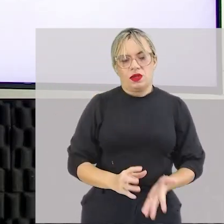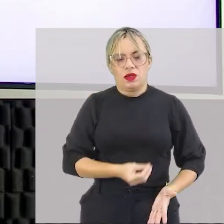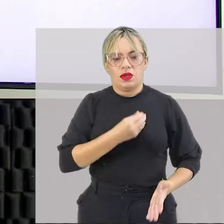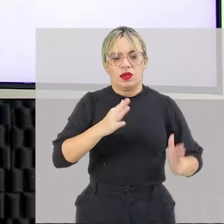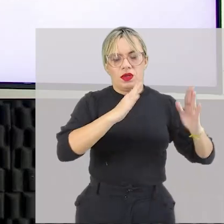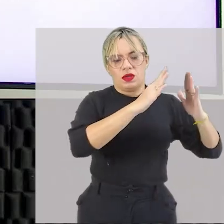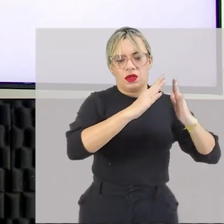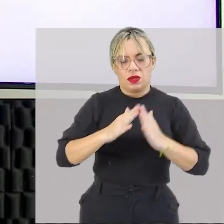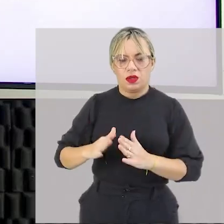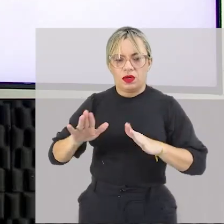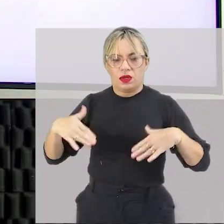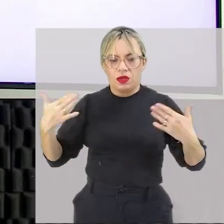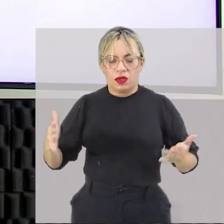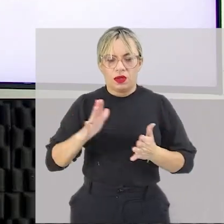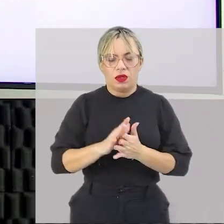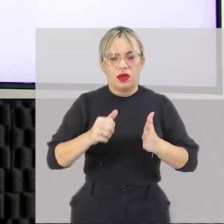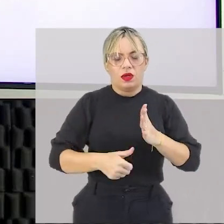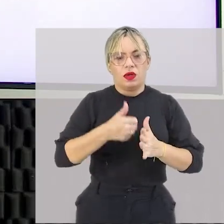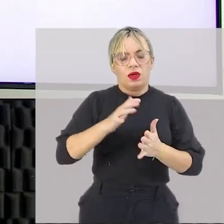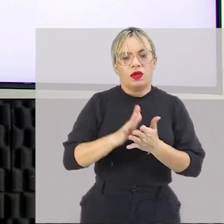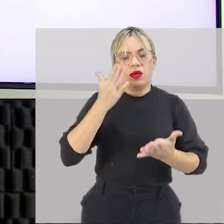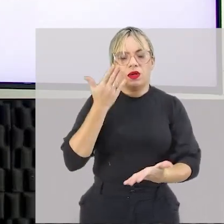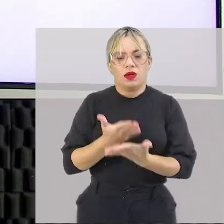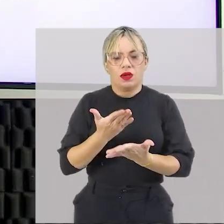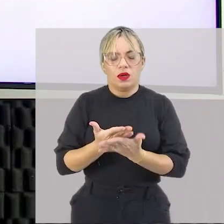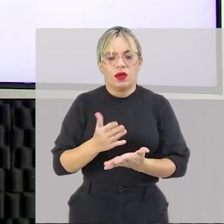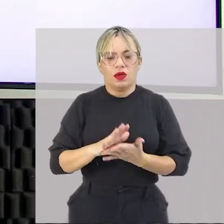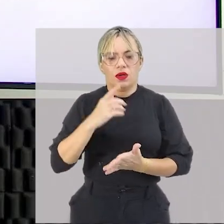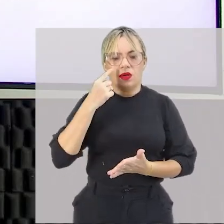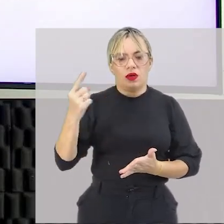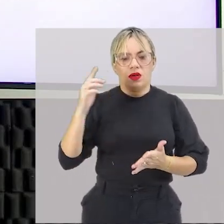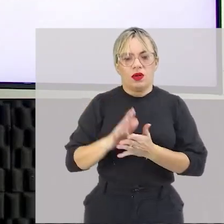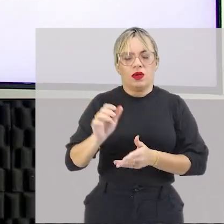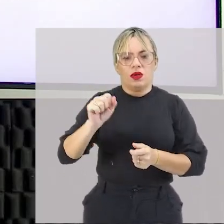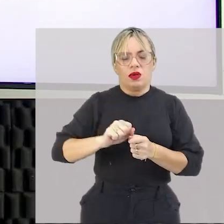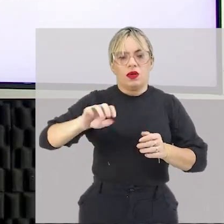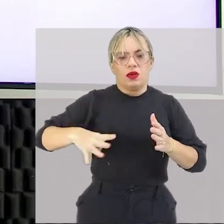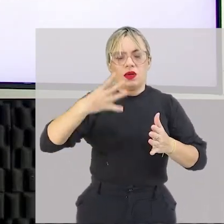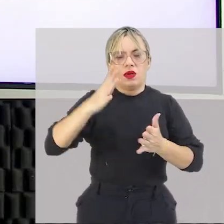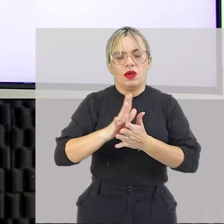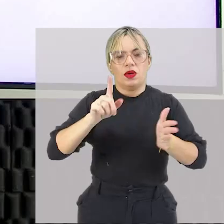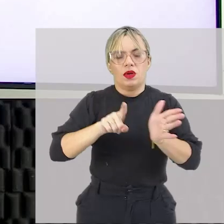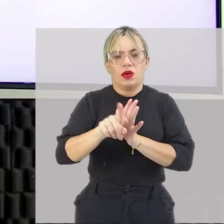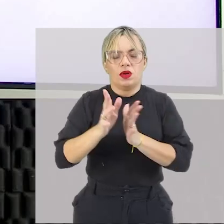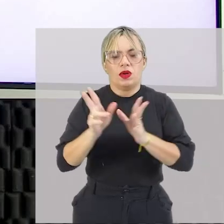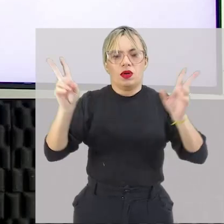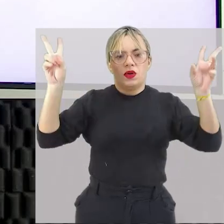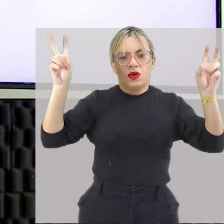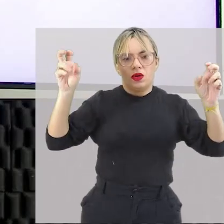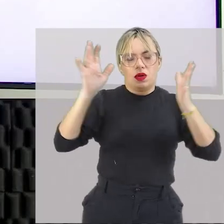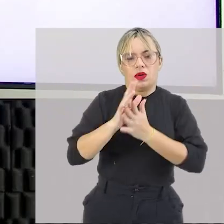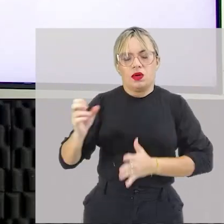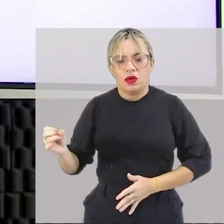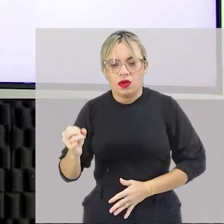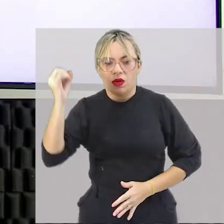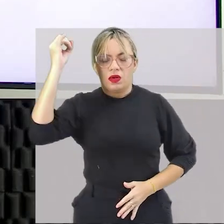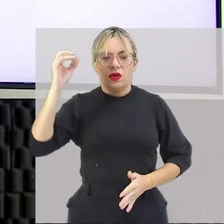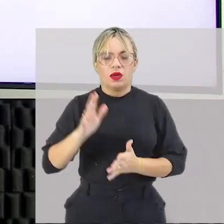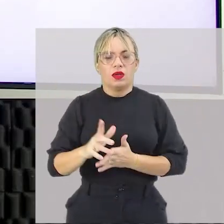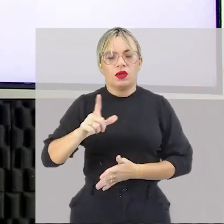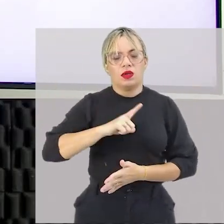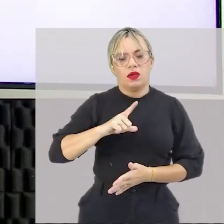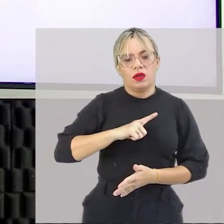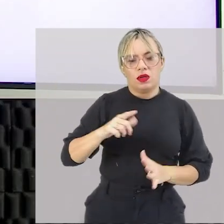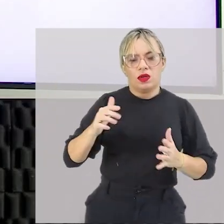e de periferia. Pessoal, nessa primeira aula eu vou ficando por aqui, a gente fez 4 questões de temas gerais muito importantes e muito